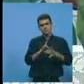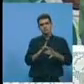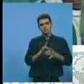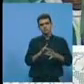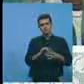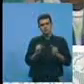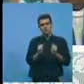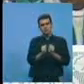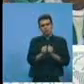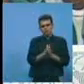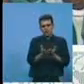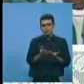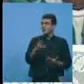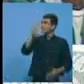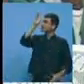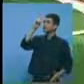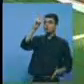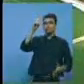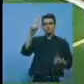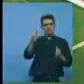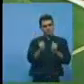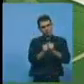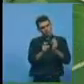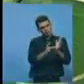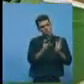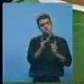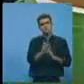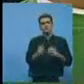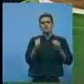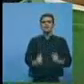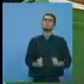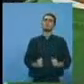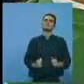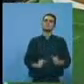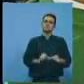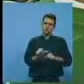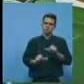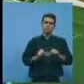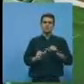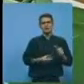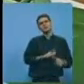Jesus, que ela pode chegar ao coração dessa pessoa e pode mudar o rumo da história.